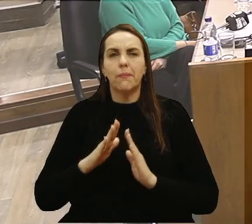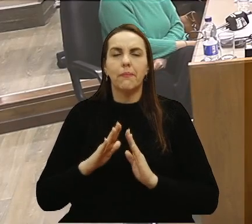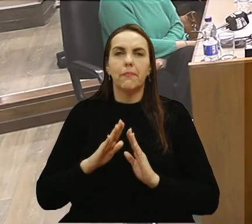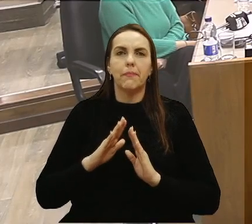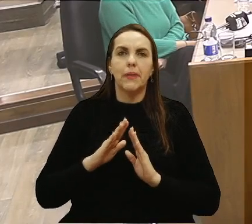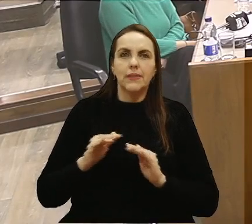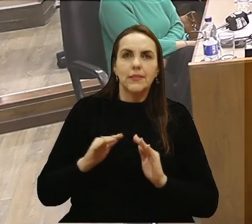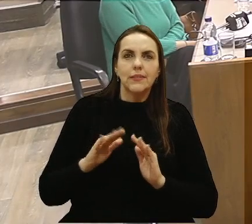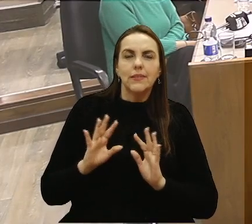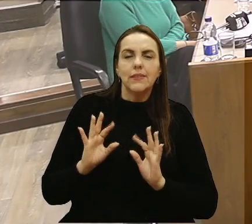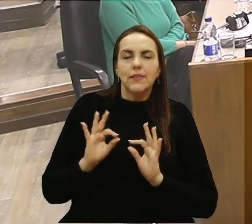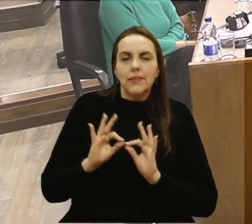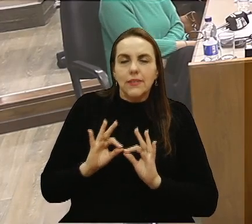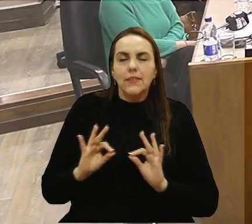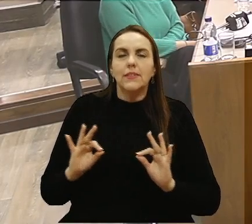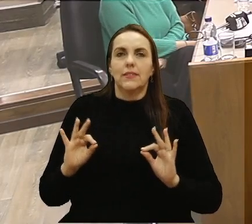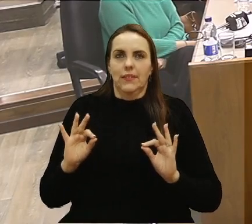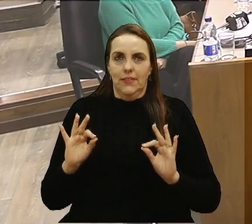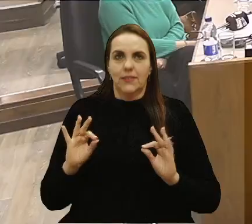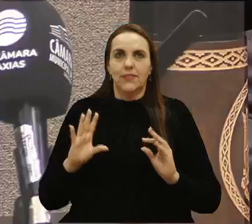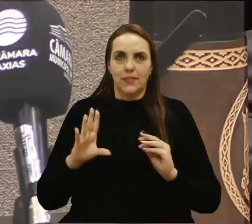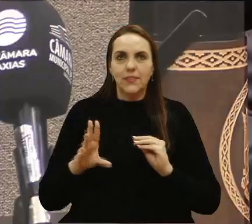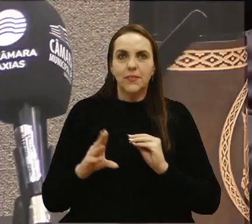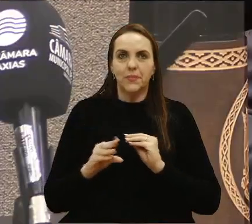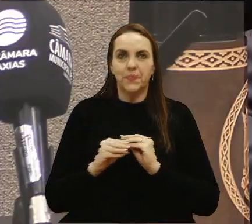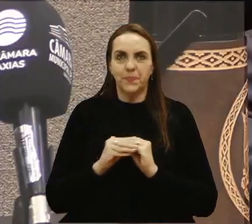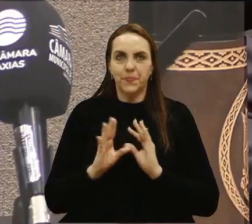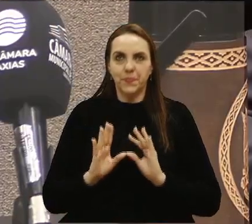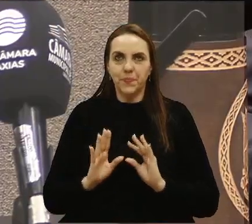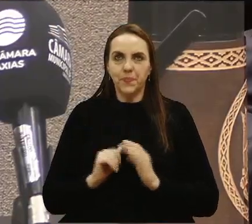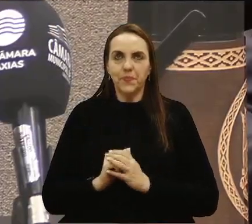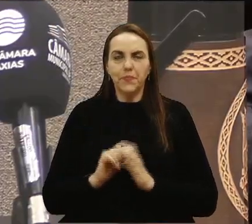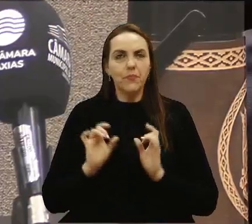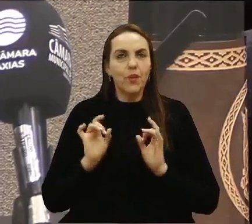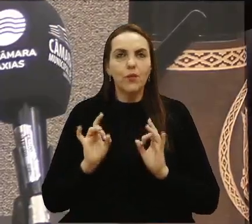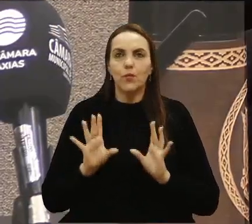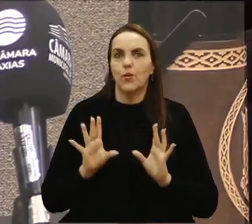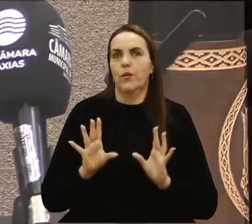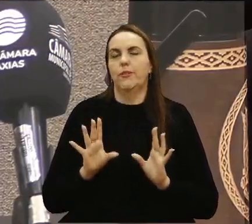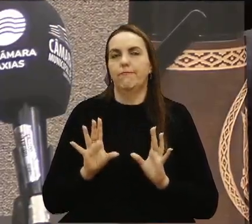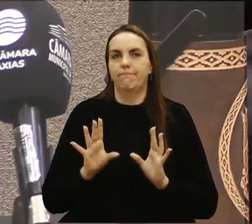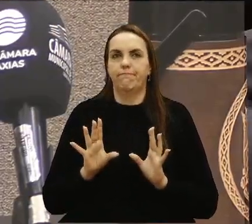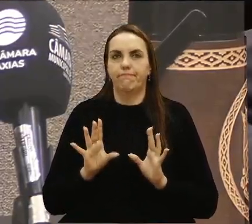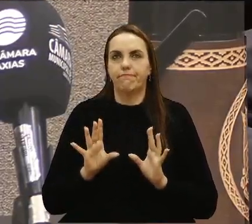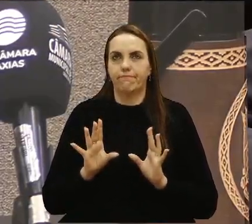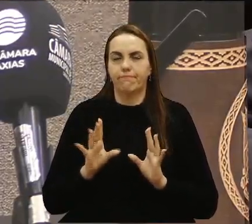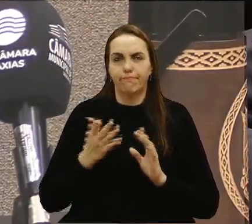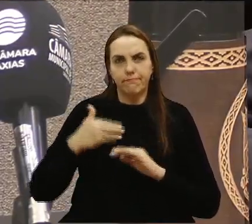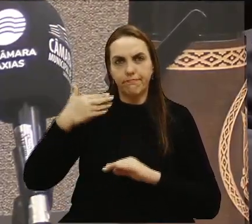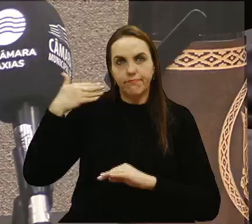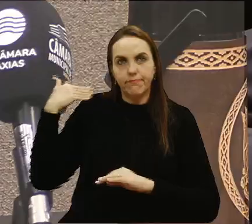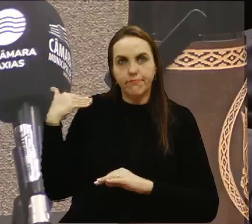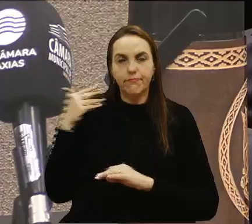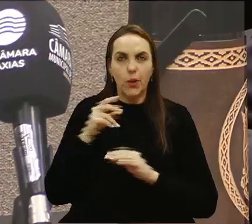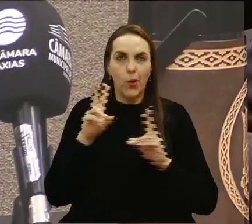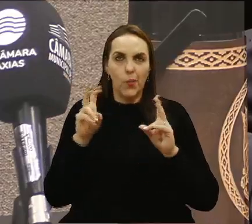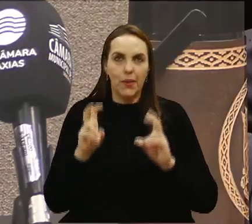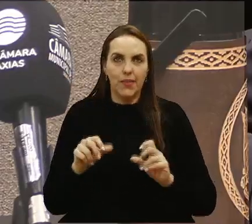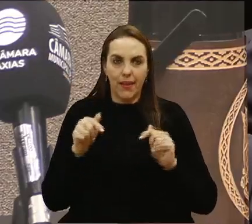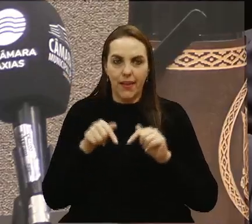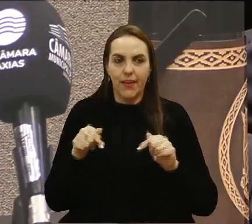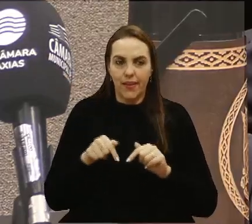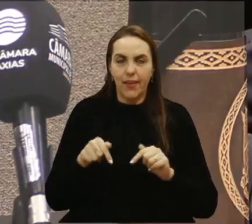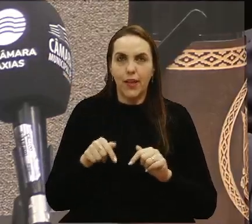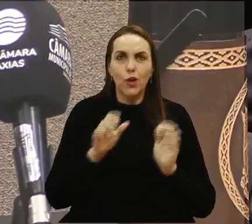nas considerações. E eu só, alguns dias atrás, eu comentei aqui se